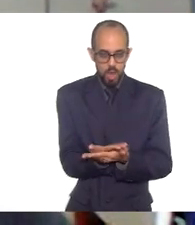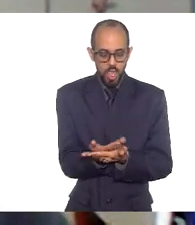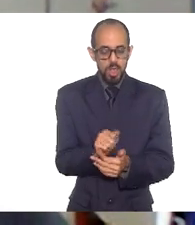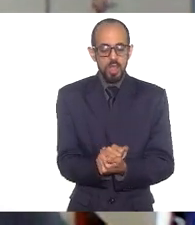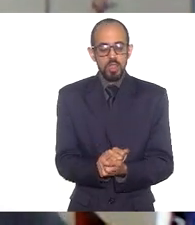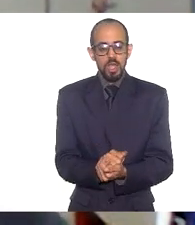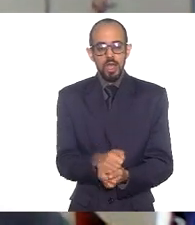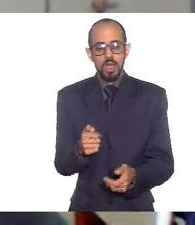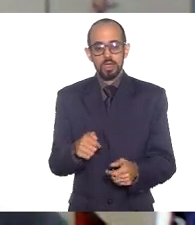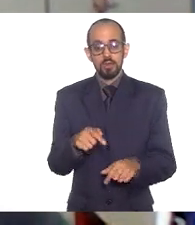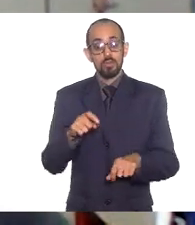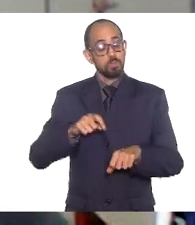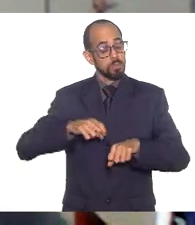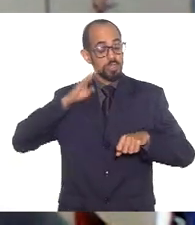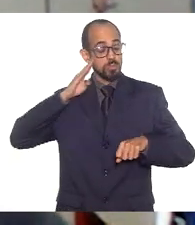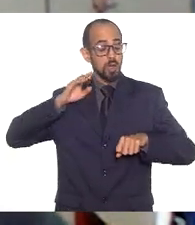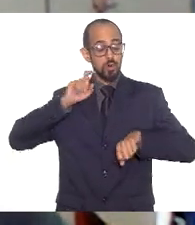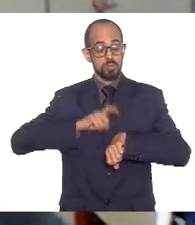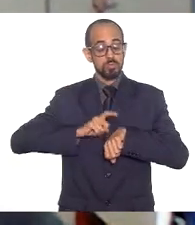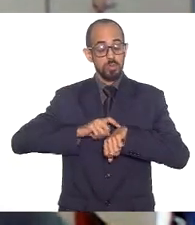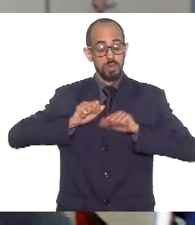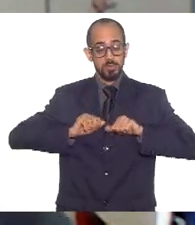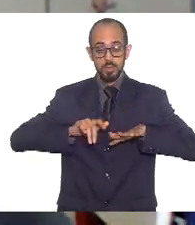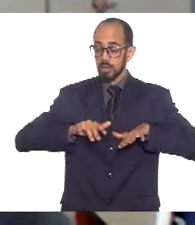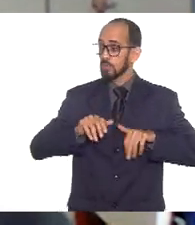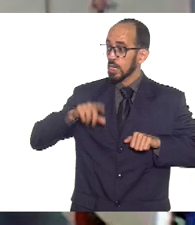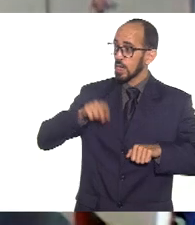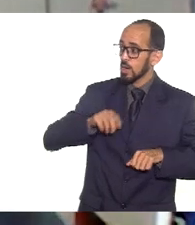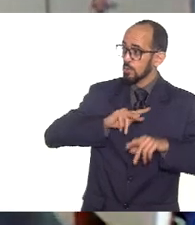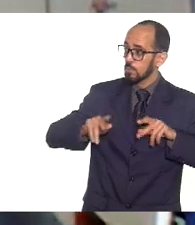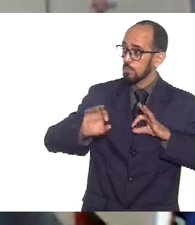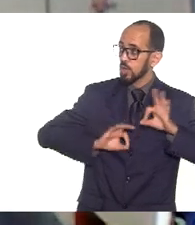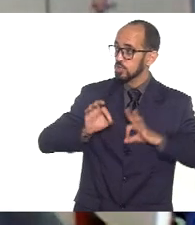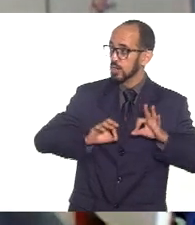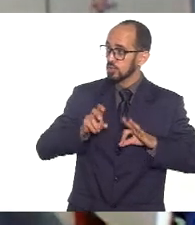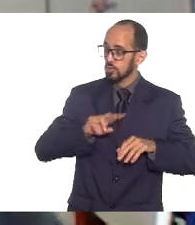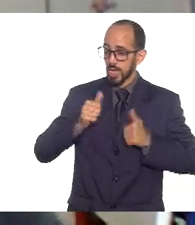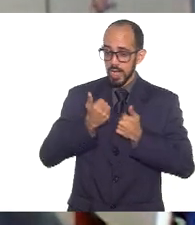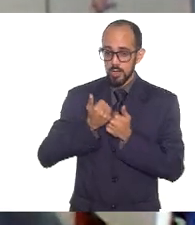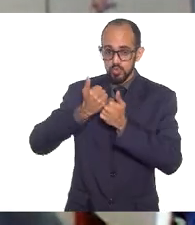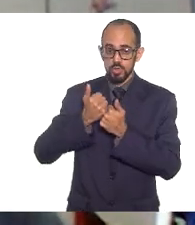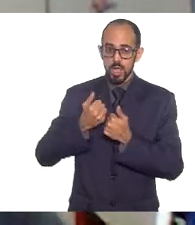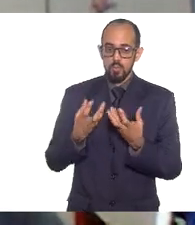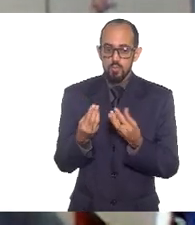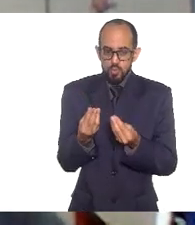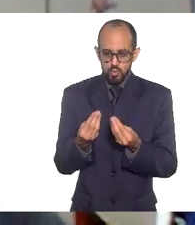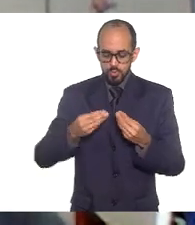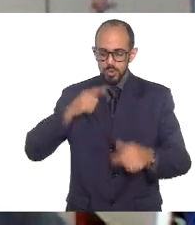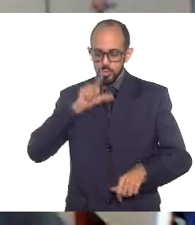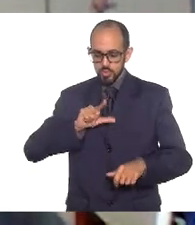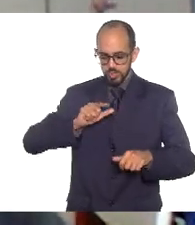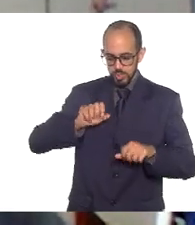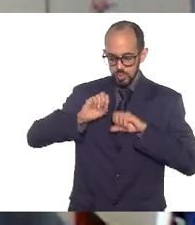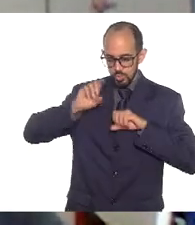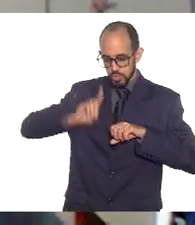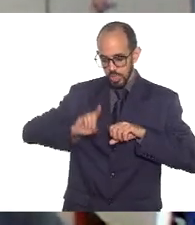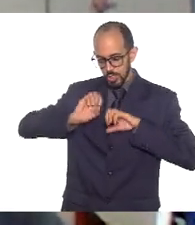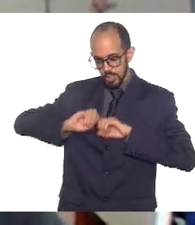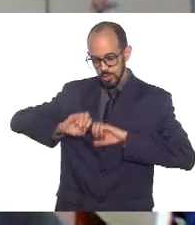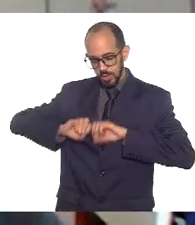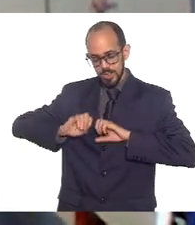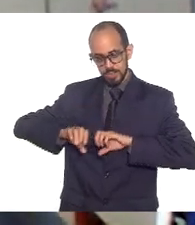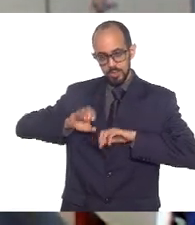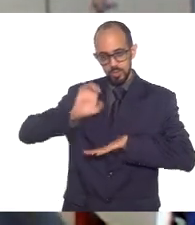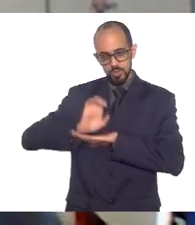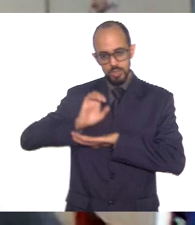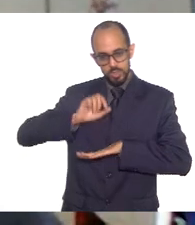latente Então acho que são projetos que vai contribuir muito para que a o direito à educação aqui no estado do Rio de Janeiro então